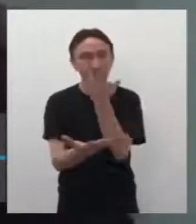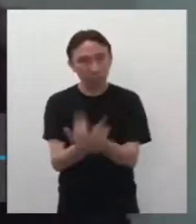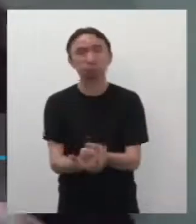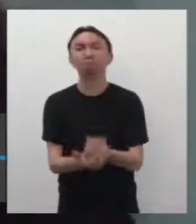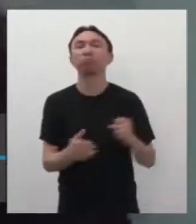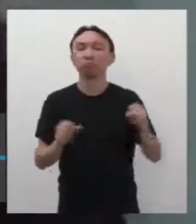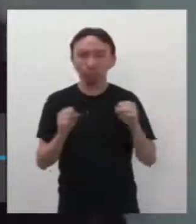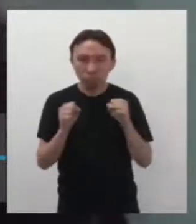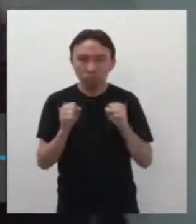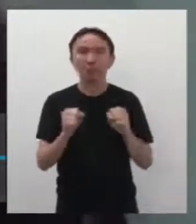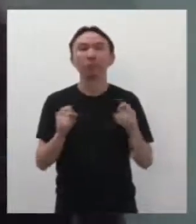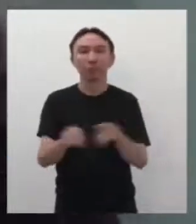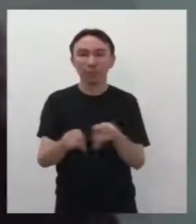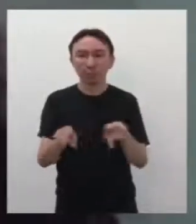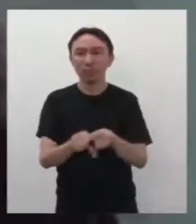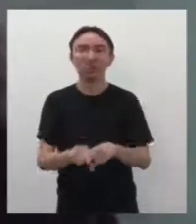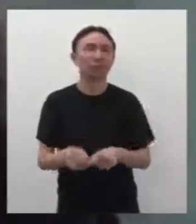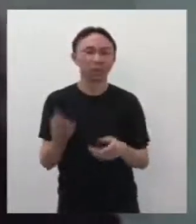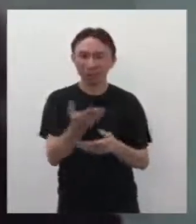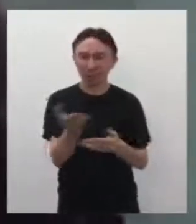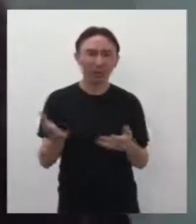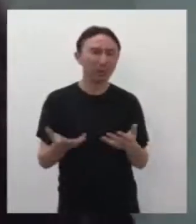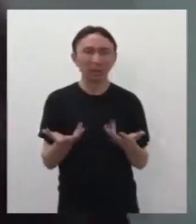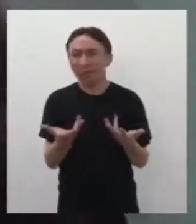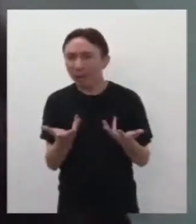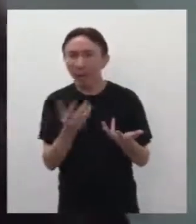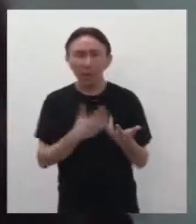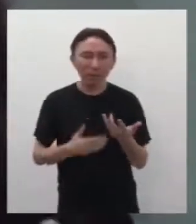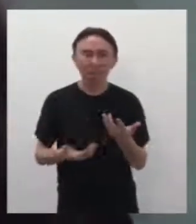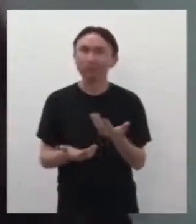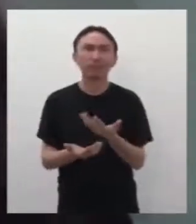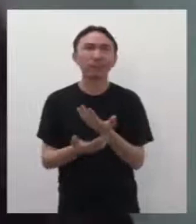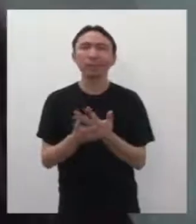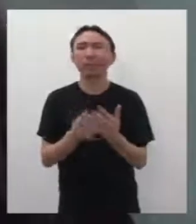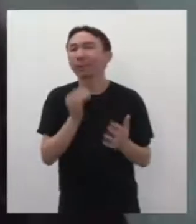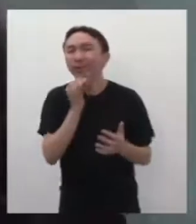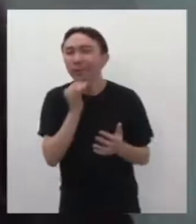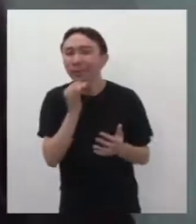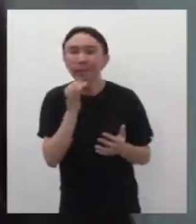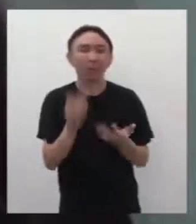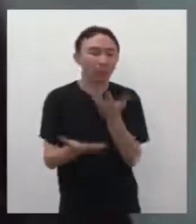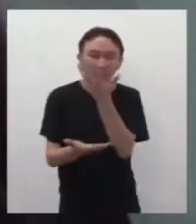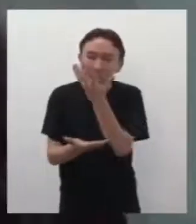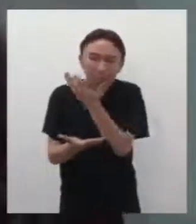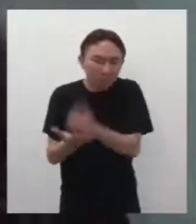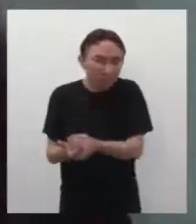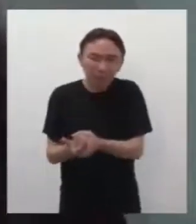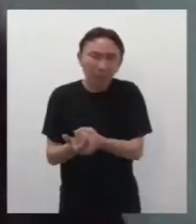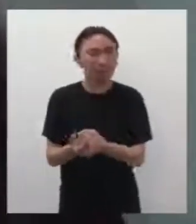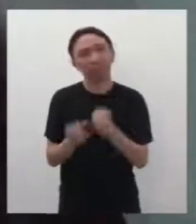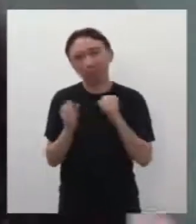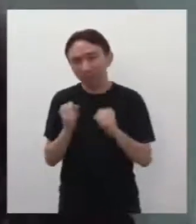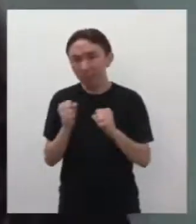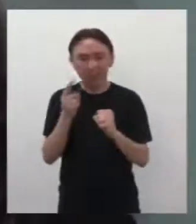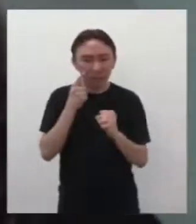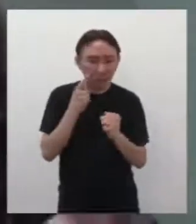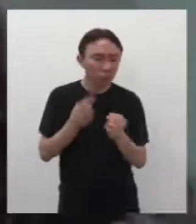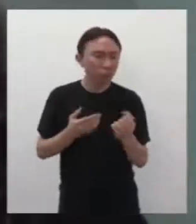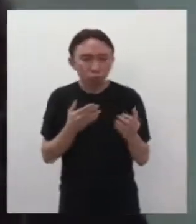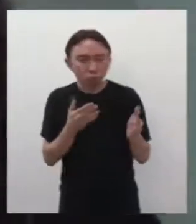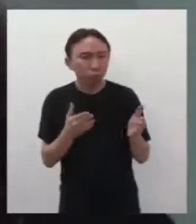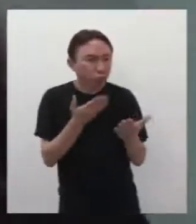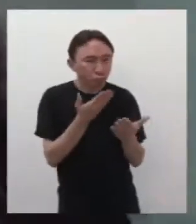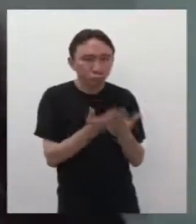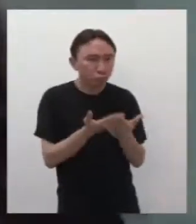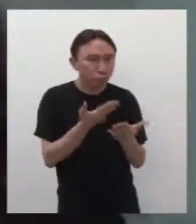você, quero baixar mais aulas do Descomplica, eu vou estudando até chegar, eu vou dar uma olhada nesse conteúdo até chegar na escola, faça isso. Eu